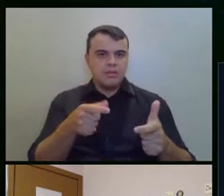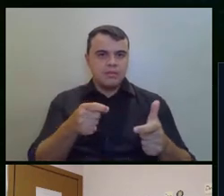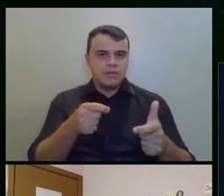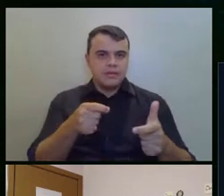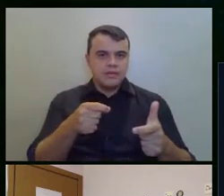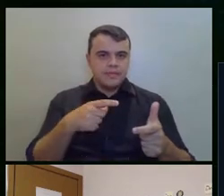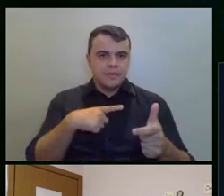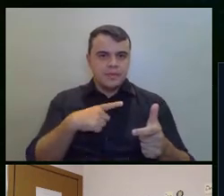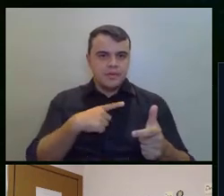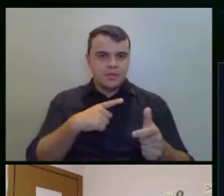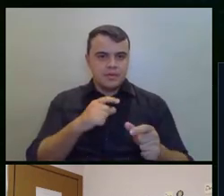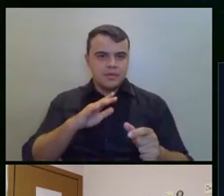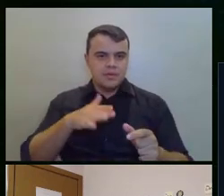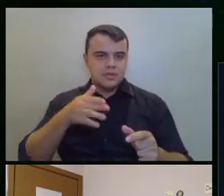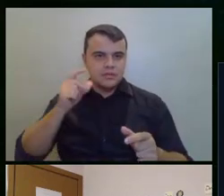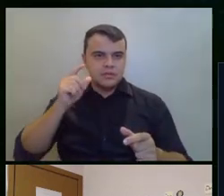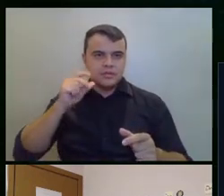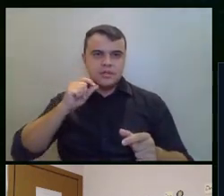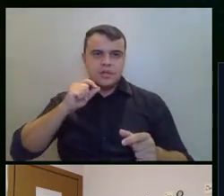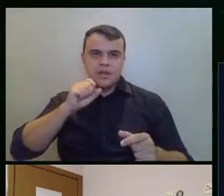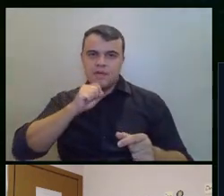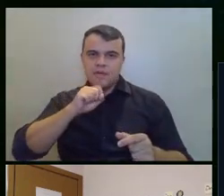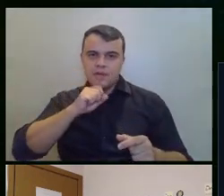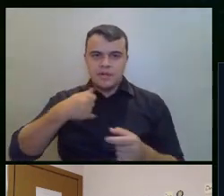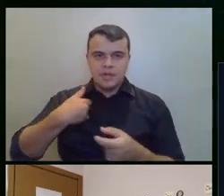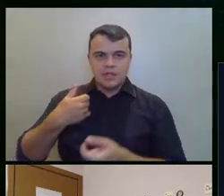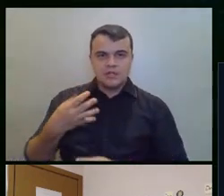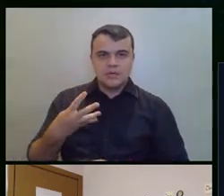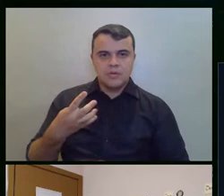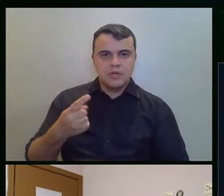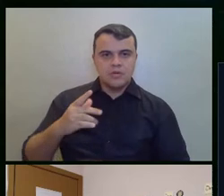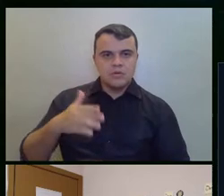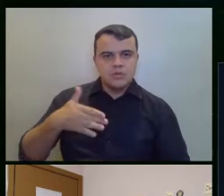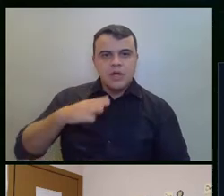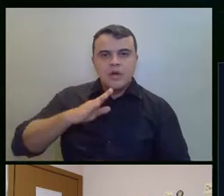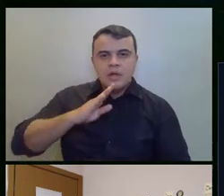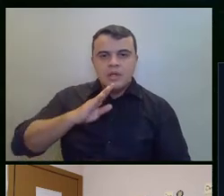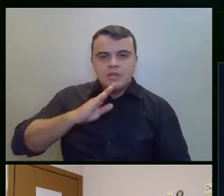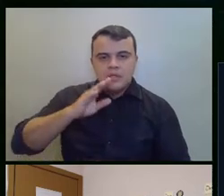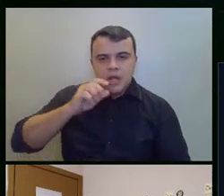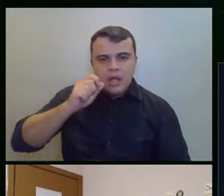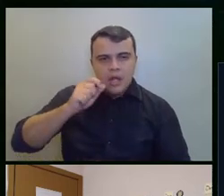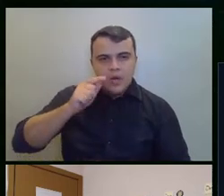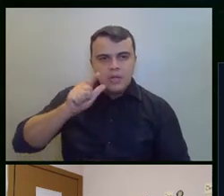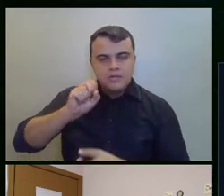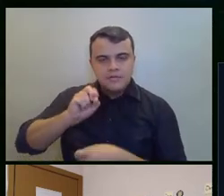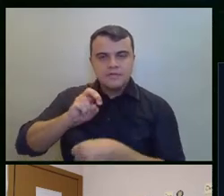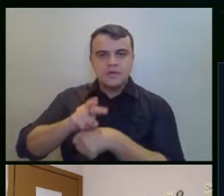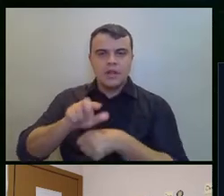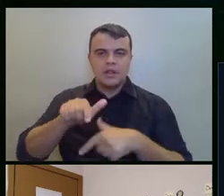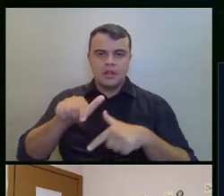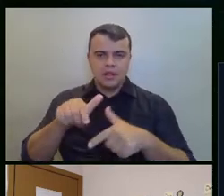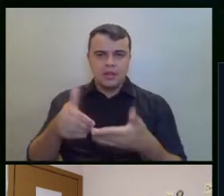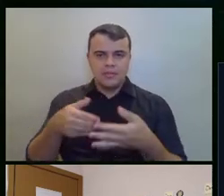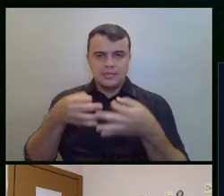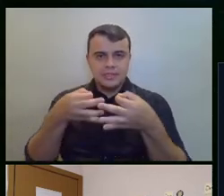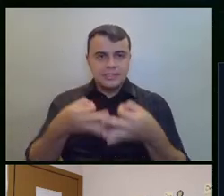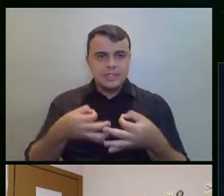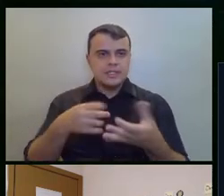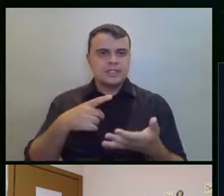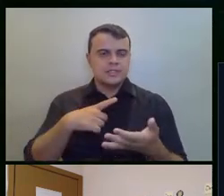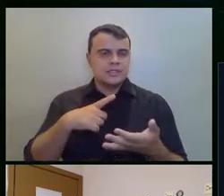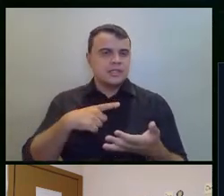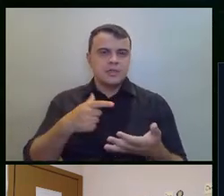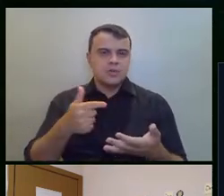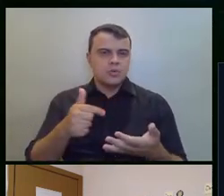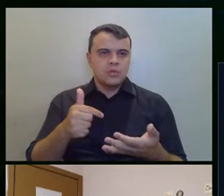a galera mais velha aí falando que pessoas aos 41 que já conheciam Linux conseguem oportunidade no mercado e com certeza galera não